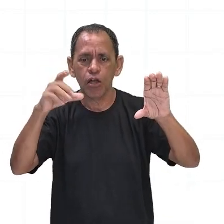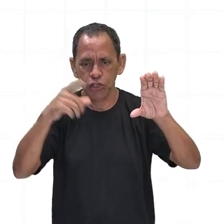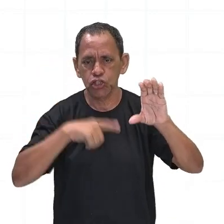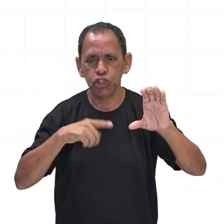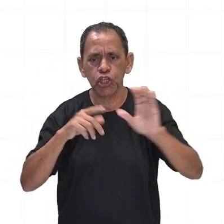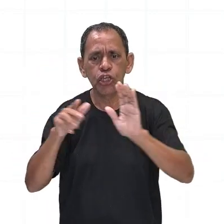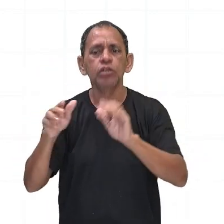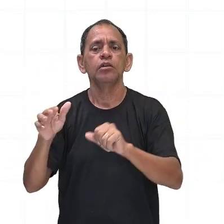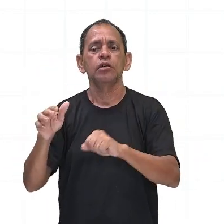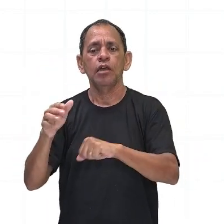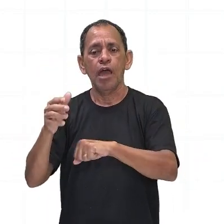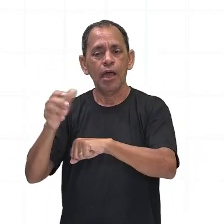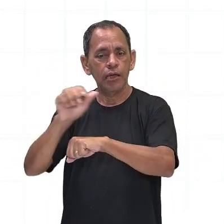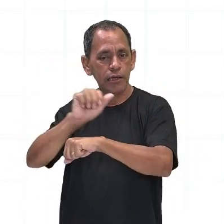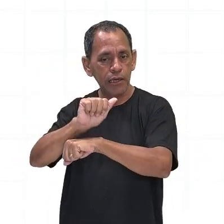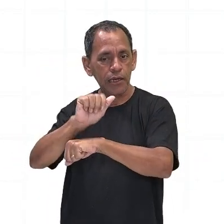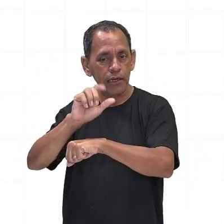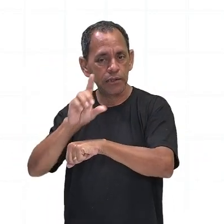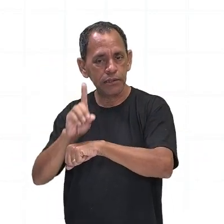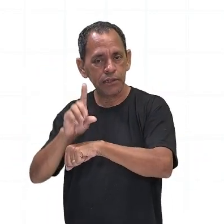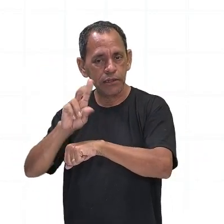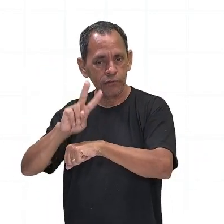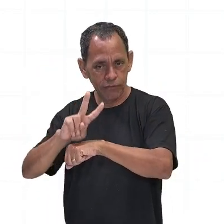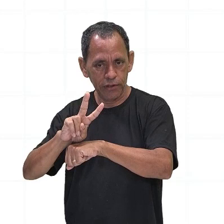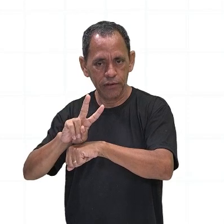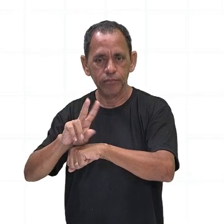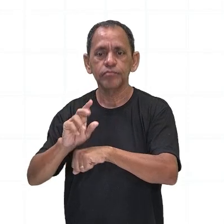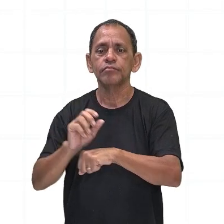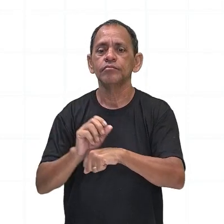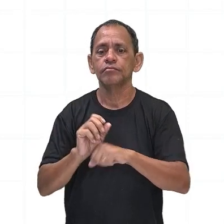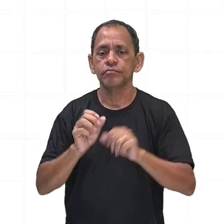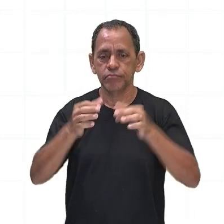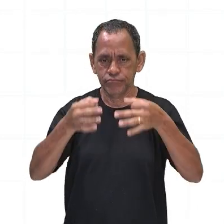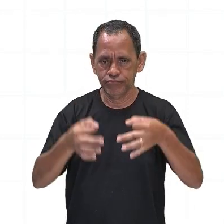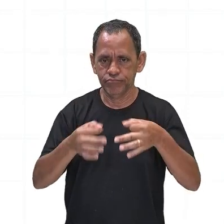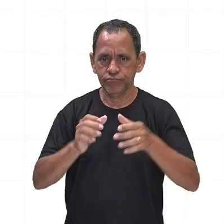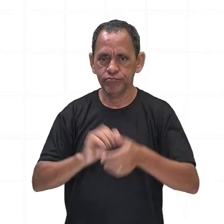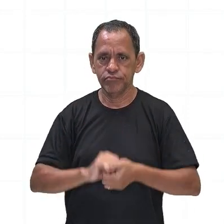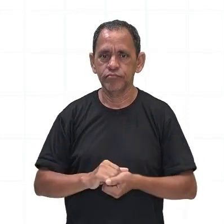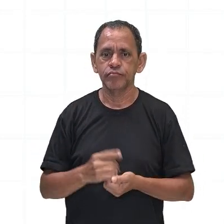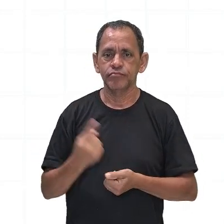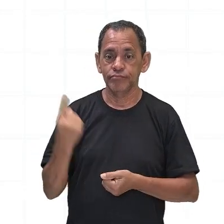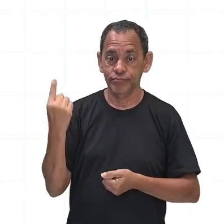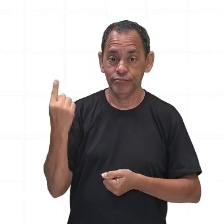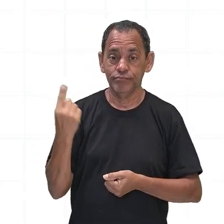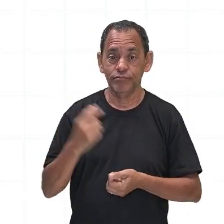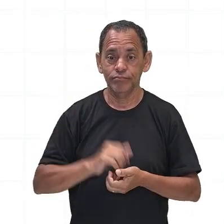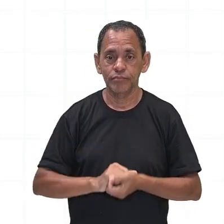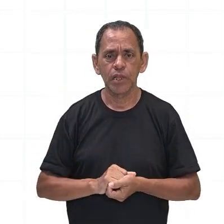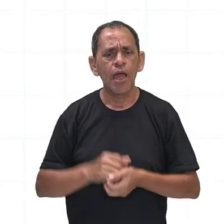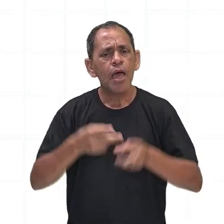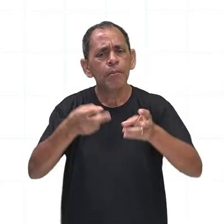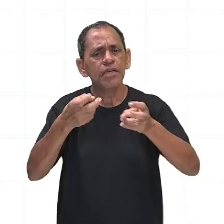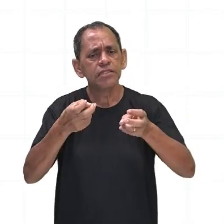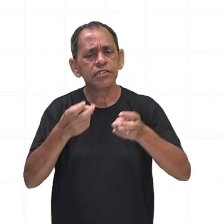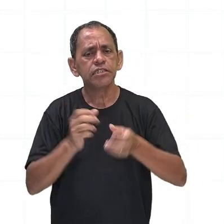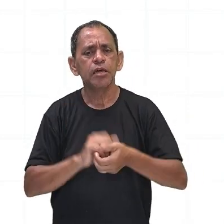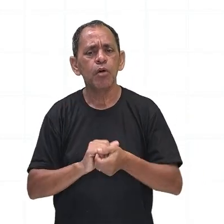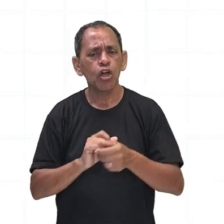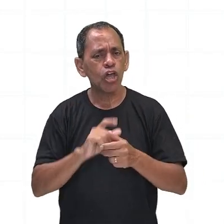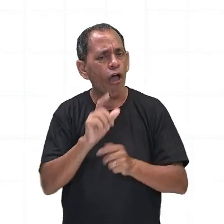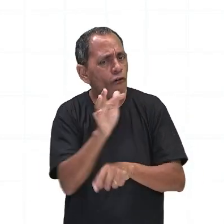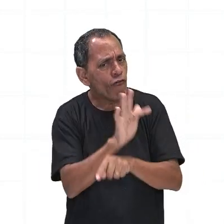de adjunto adverbial, certo? Colocando aí para vocês uma função sintática de adjunto